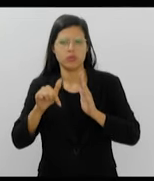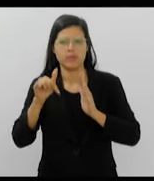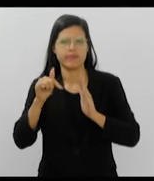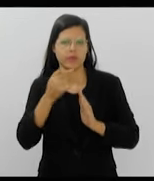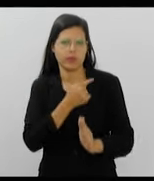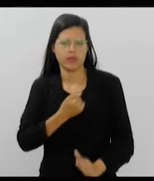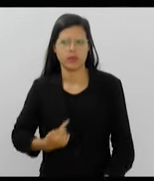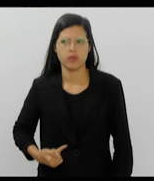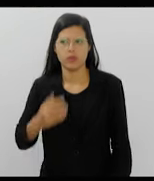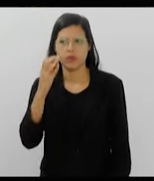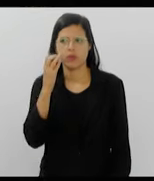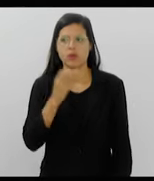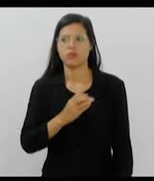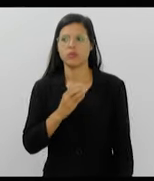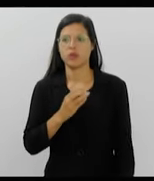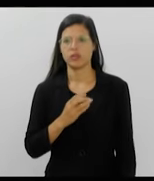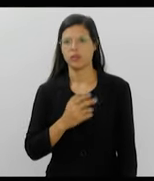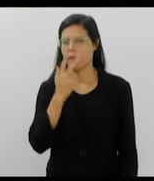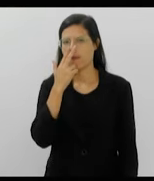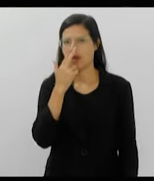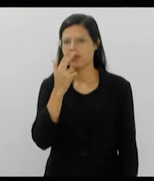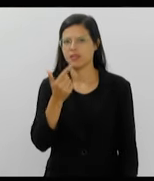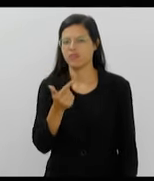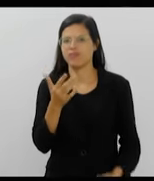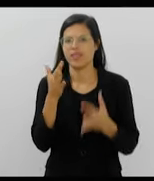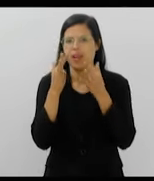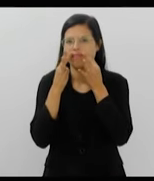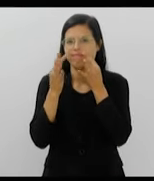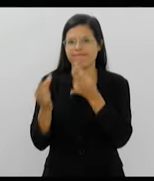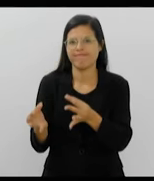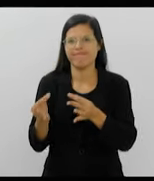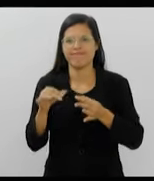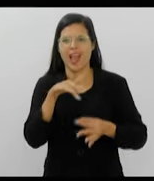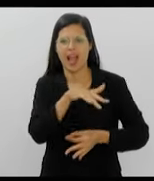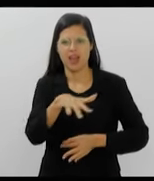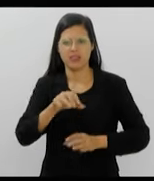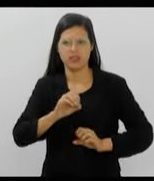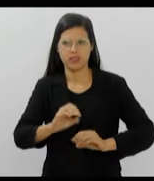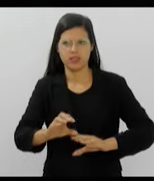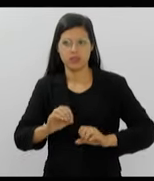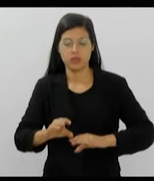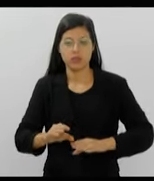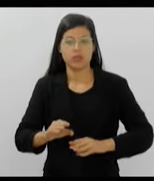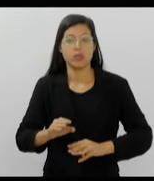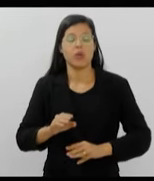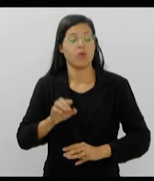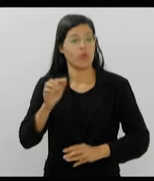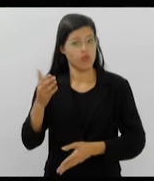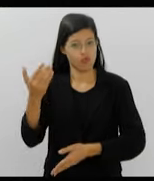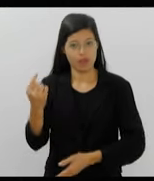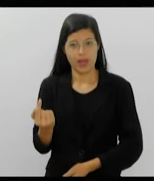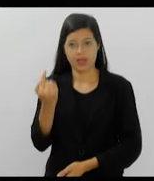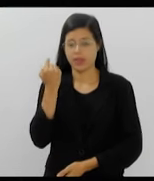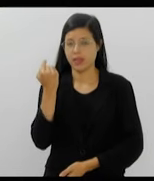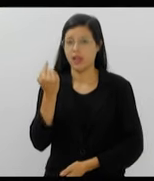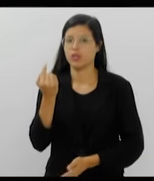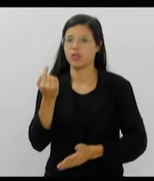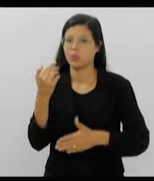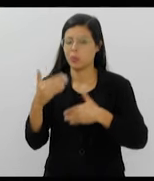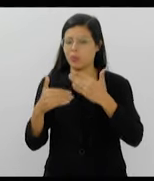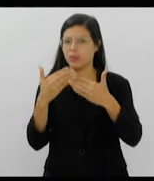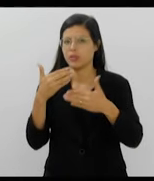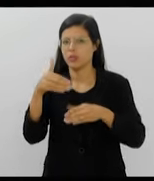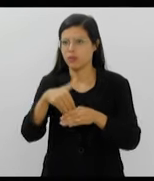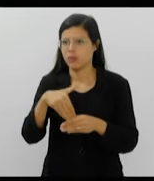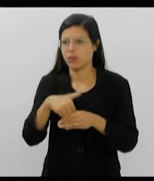necessário e sensível para a educação, olhar esse que lá no processo eleitoral dele, ele disse por diversas vezes